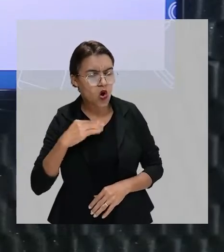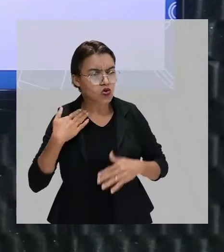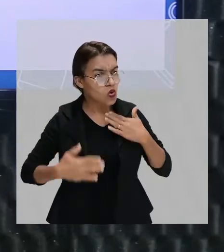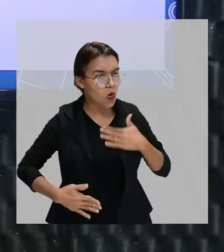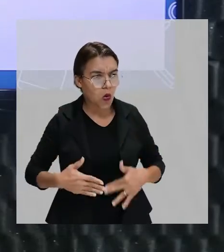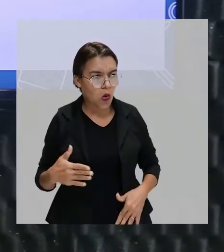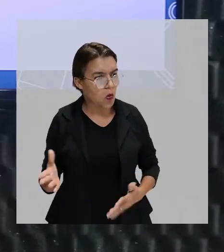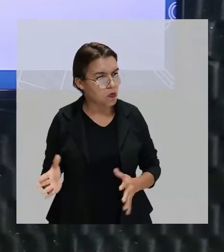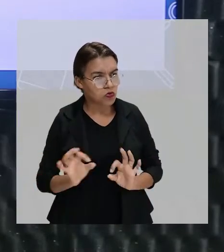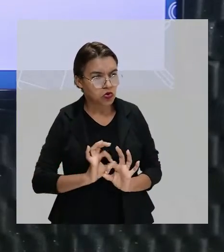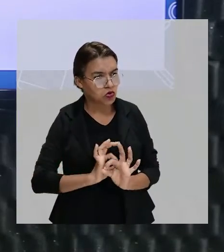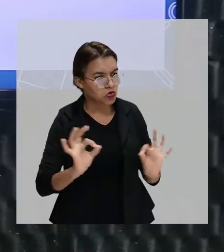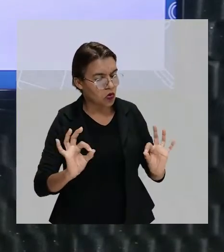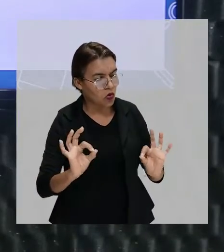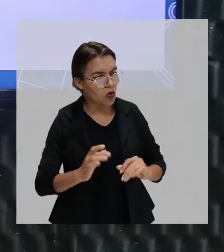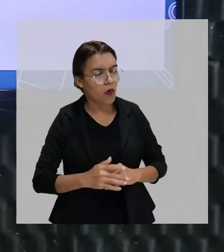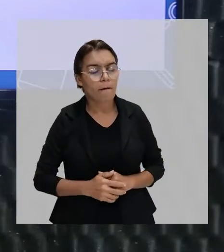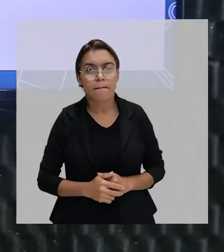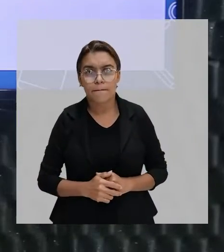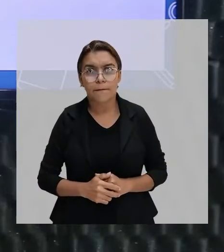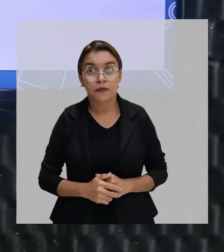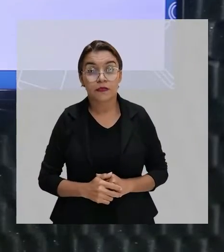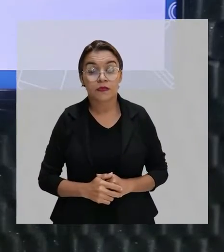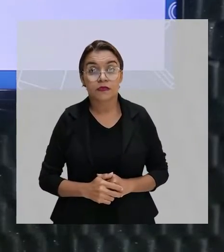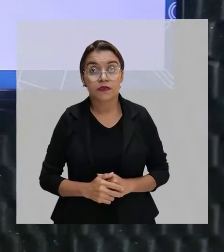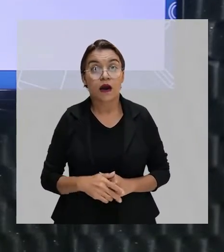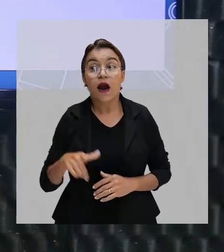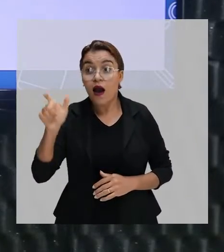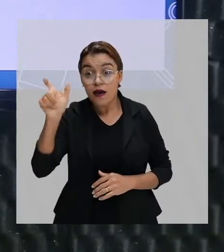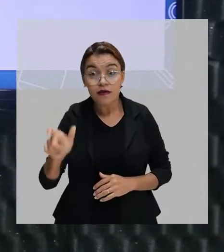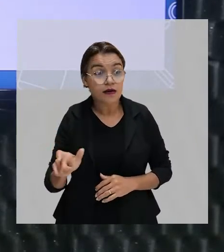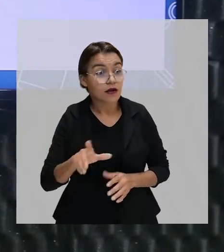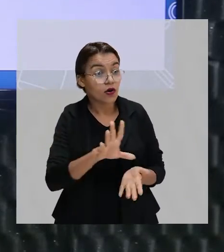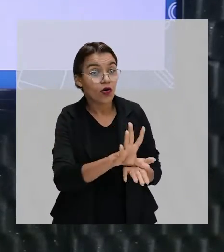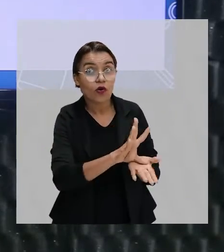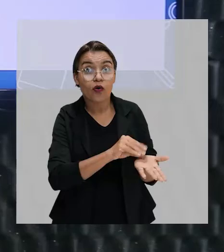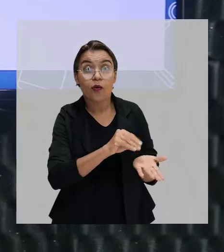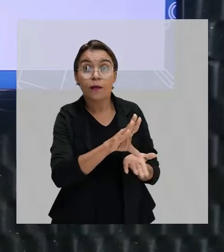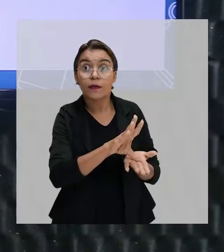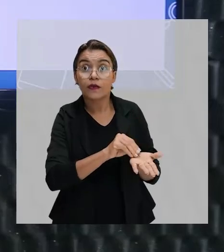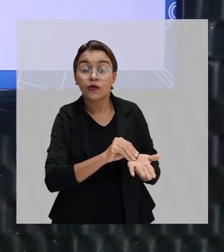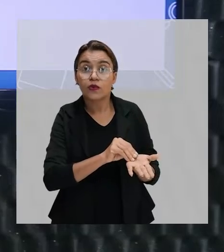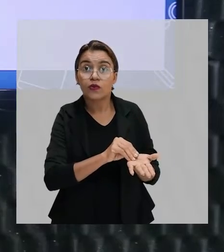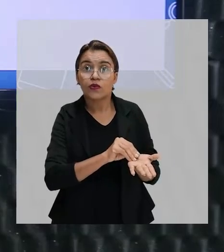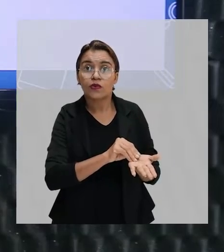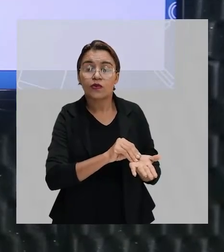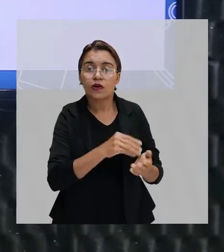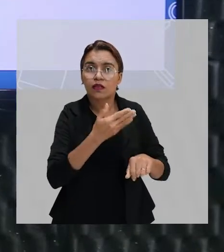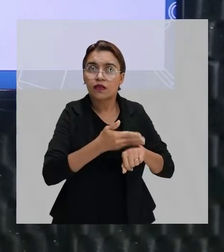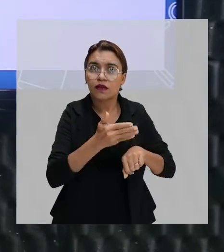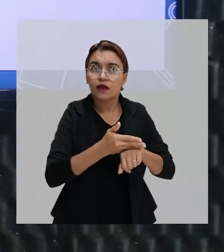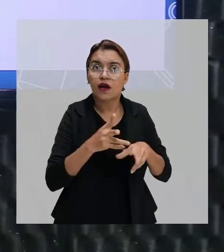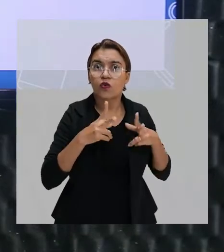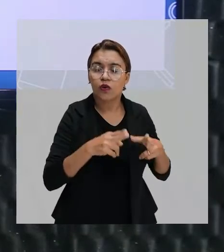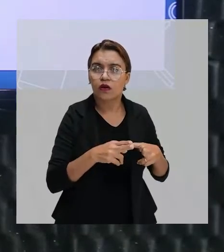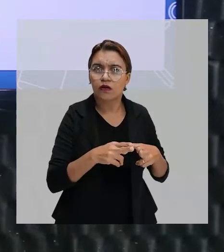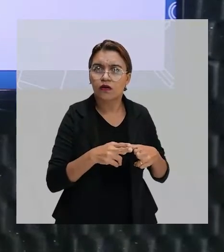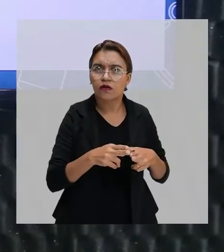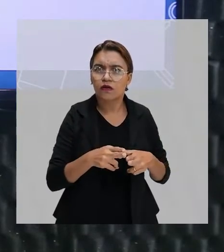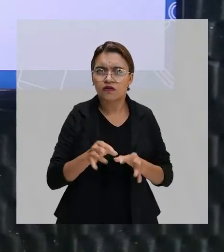corpo tá a massa qual série tu tá fazendo e começou a fazer a série de Pedro vai dar certo